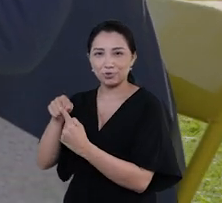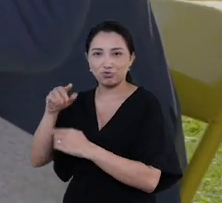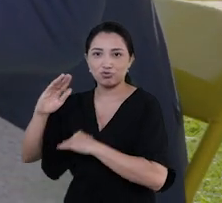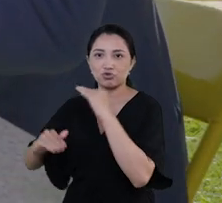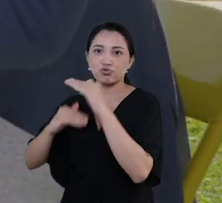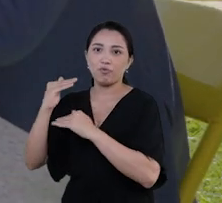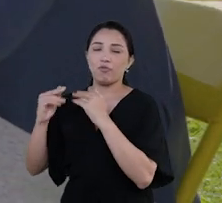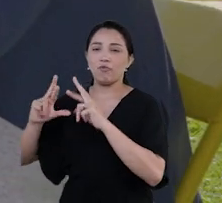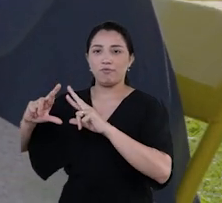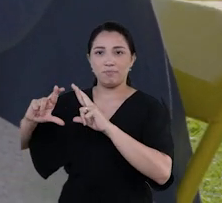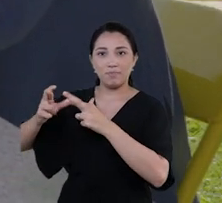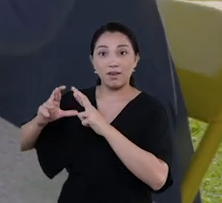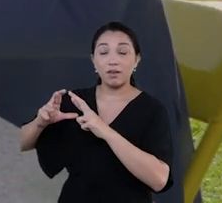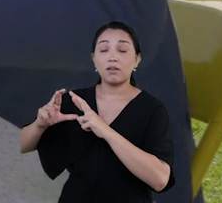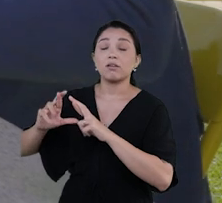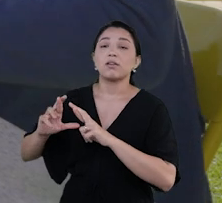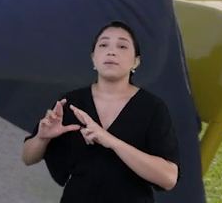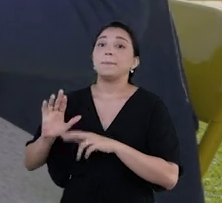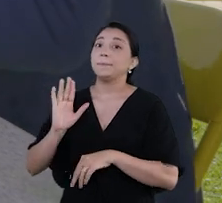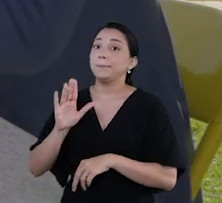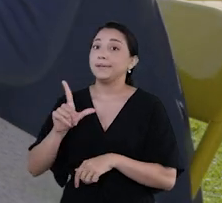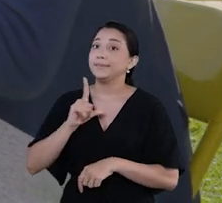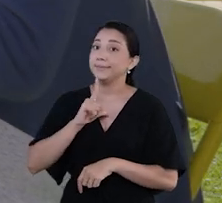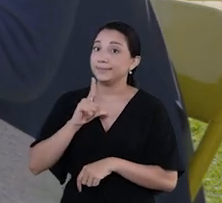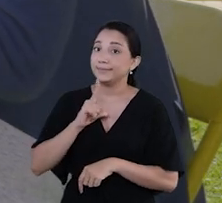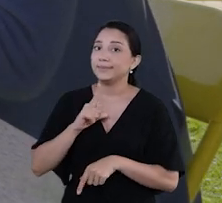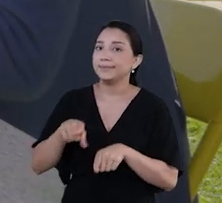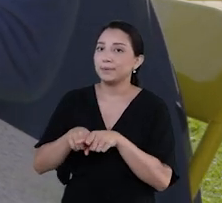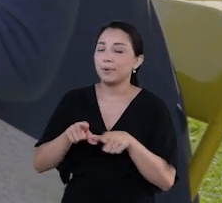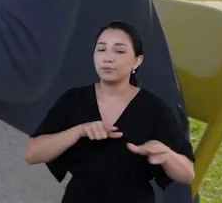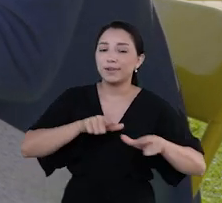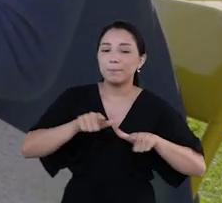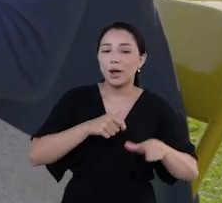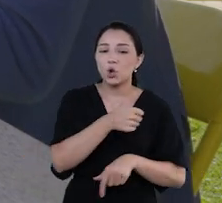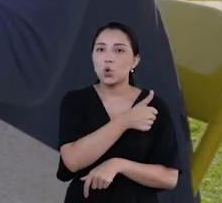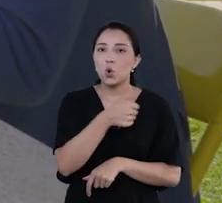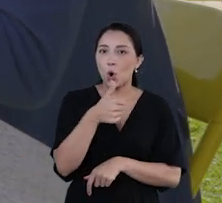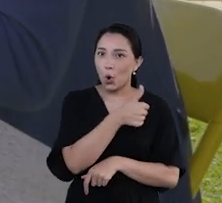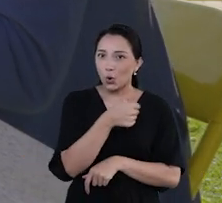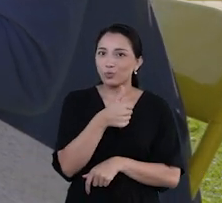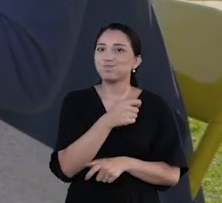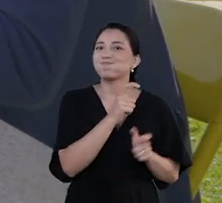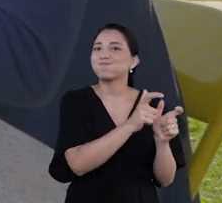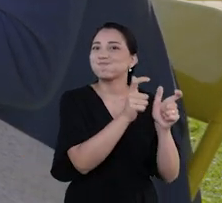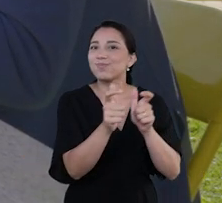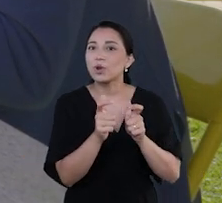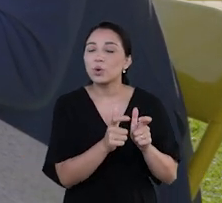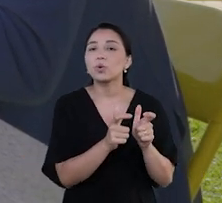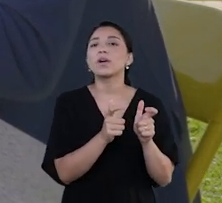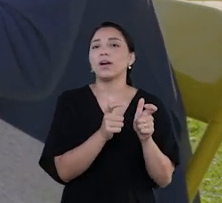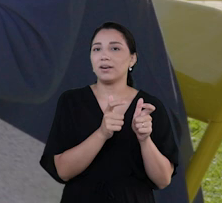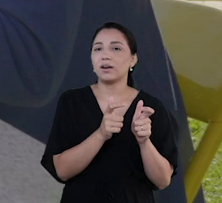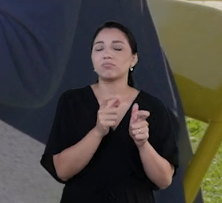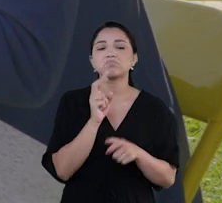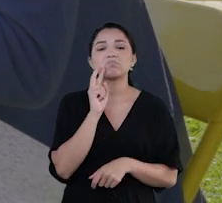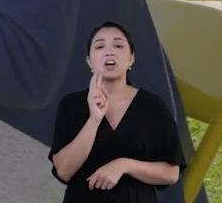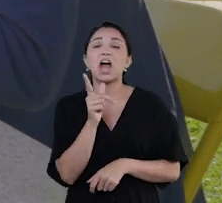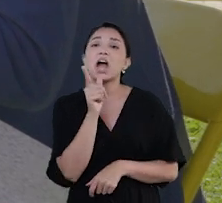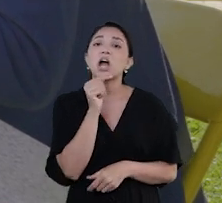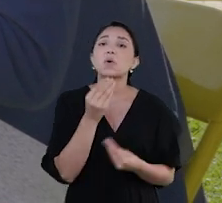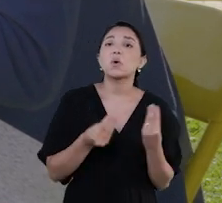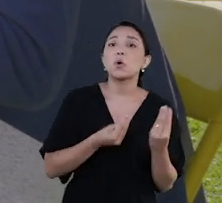Ona a gente trabalha em 11 eixos que são muito interessantes né que considera água resíduo mas também